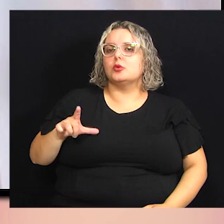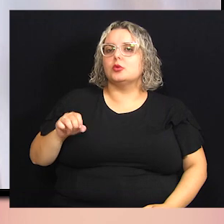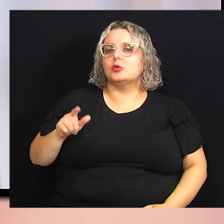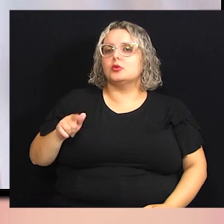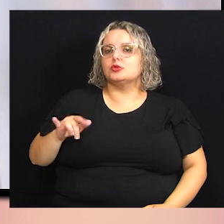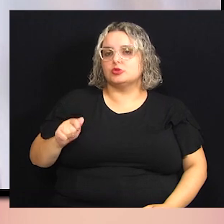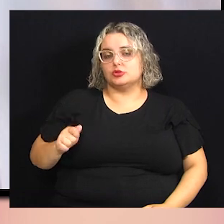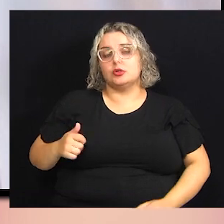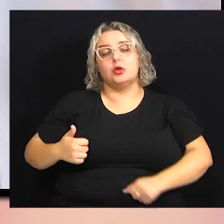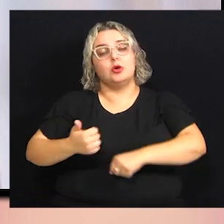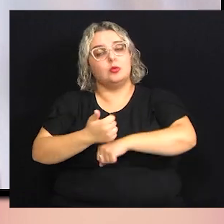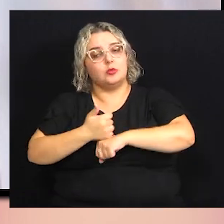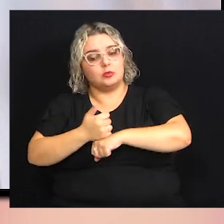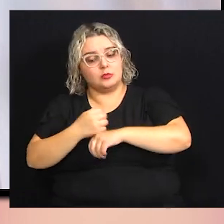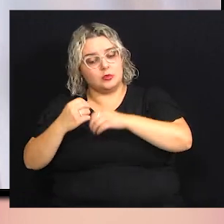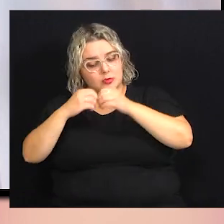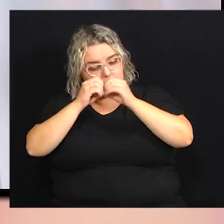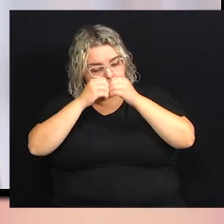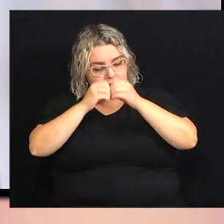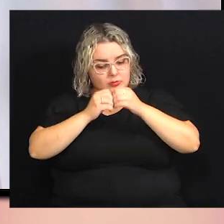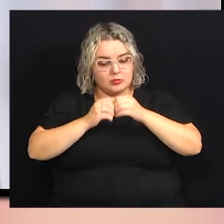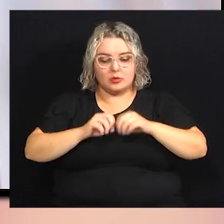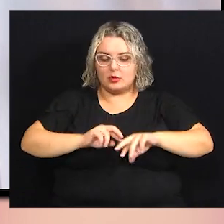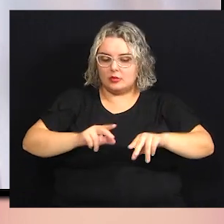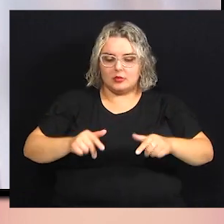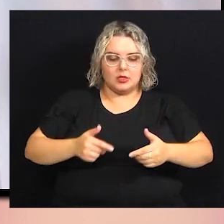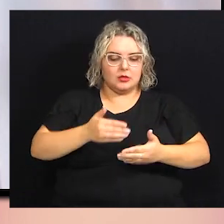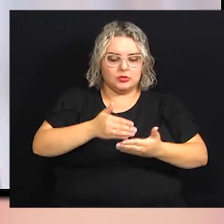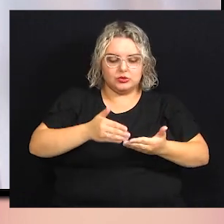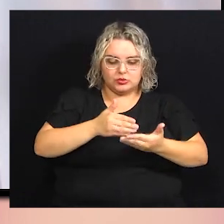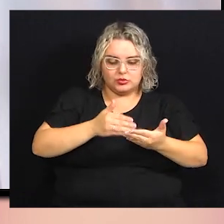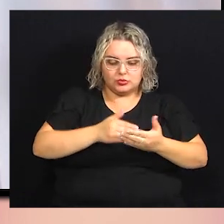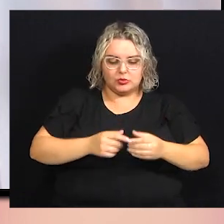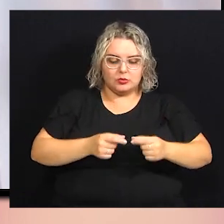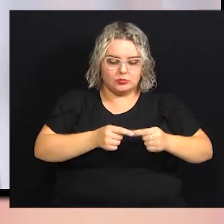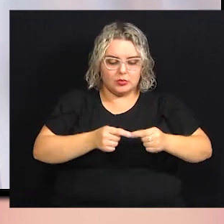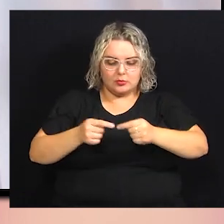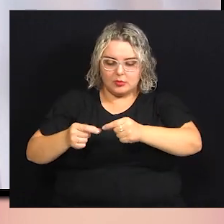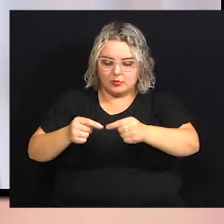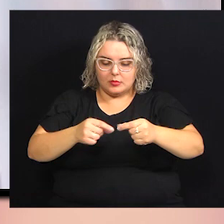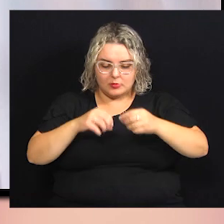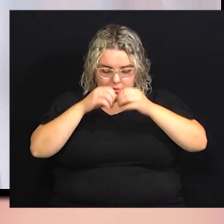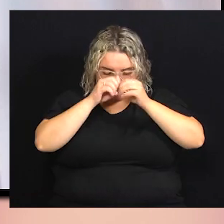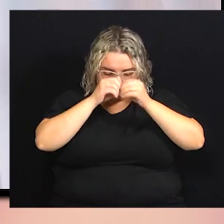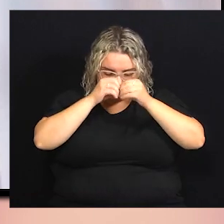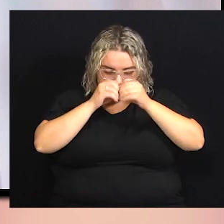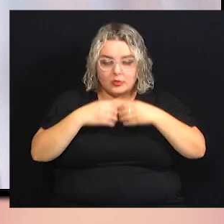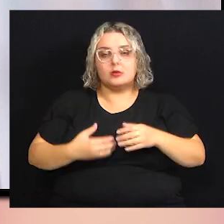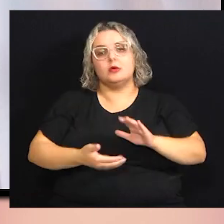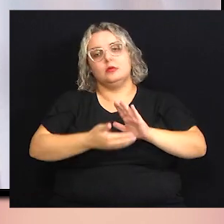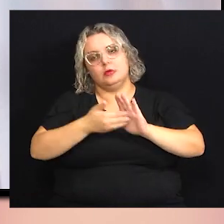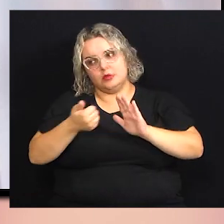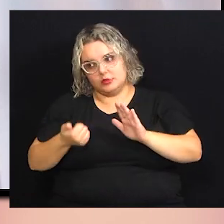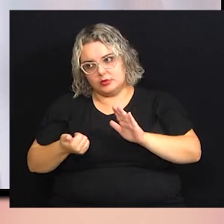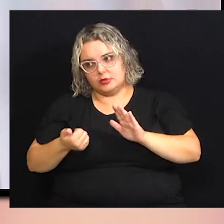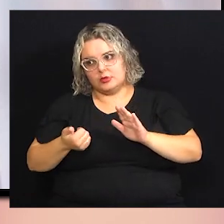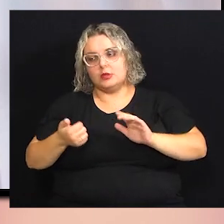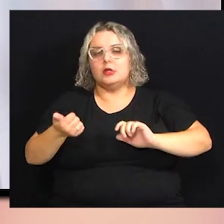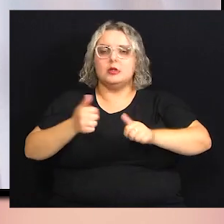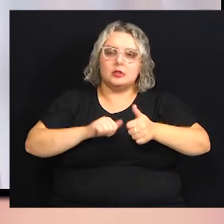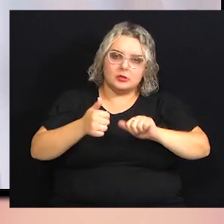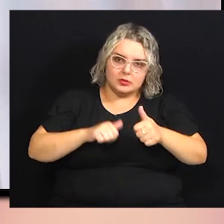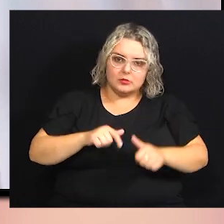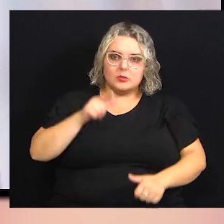patologia. O patologista ele vai olhar, ele vai fazer vários cortes e lâminas de microscópio com esse pedacinho de pele que foi